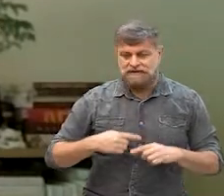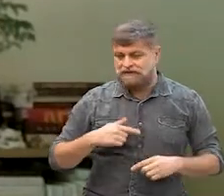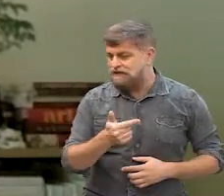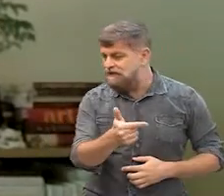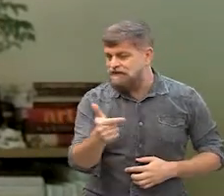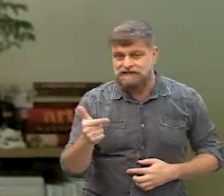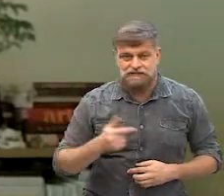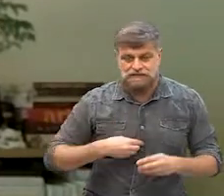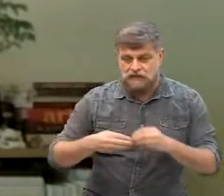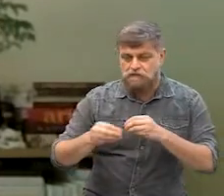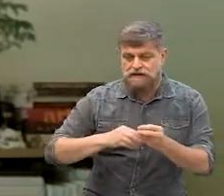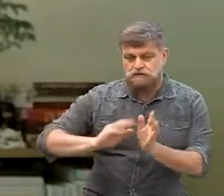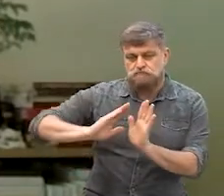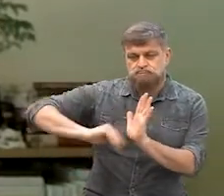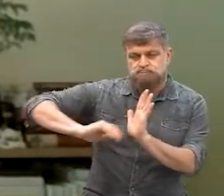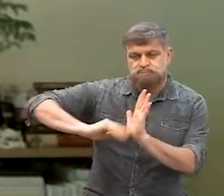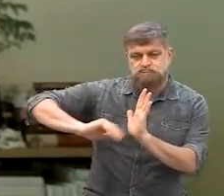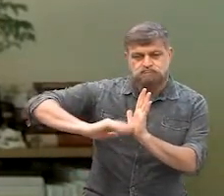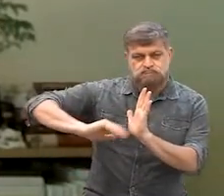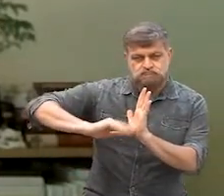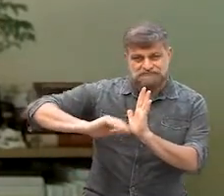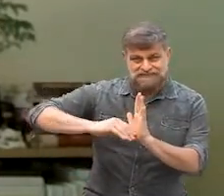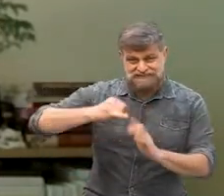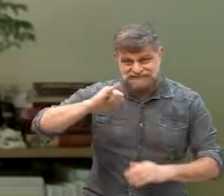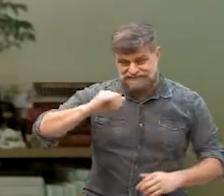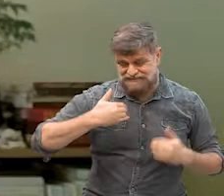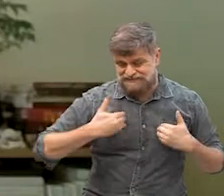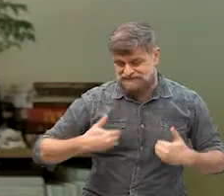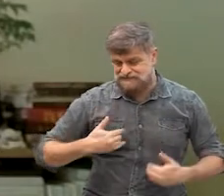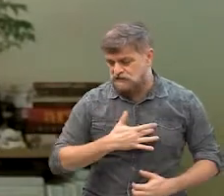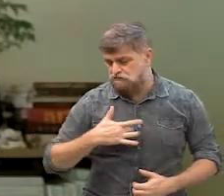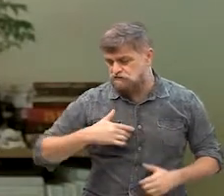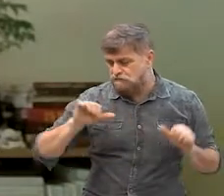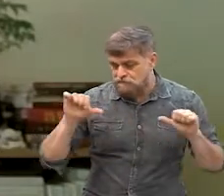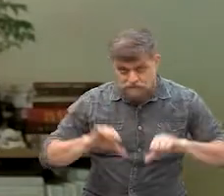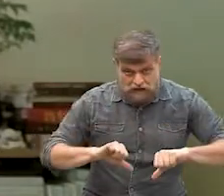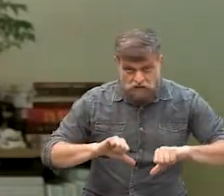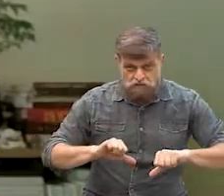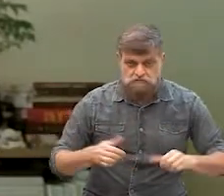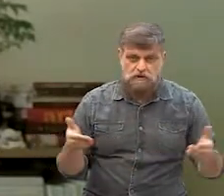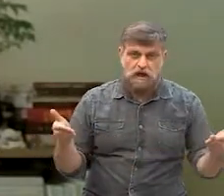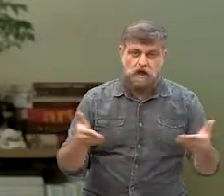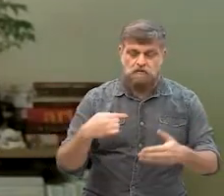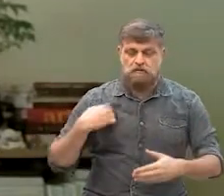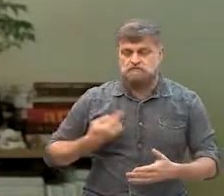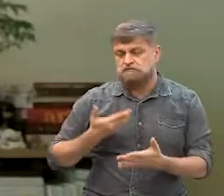retirar esse plástico. Se isso causa um mal para a nossa saúde ou não, agora a gente vai